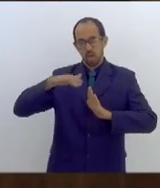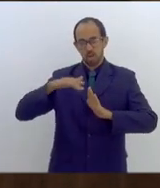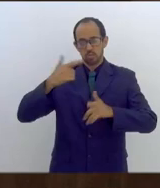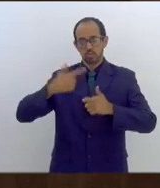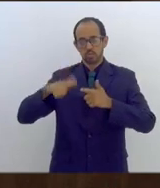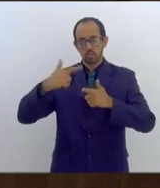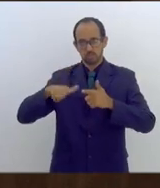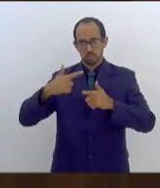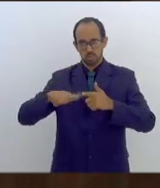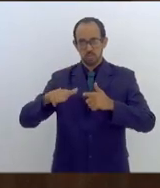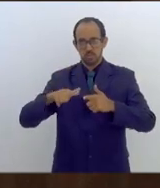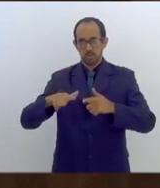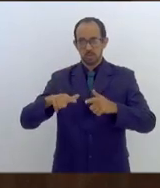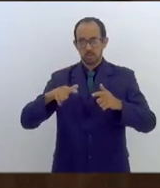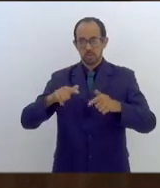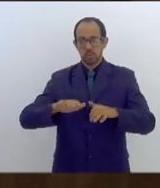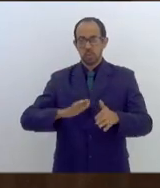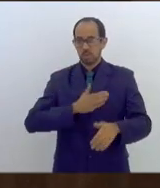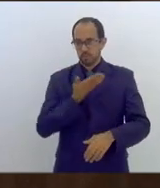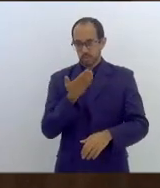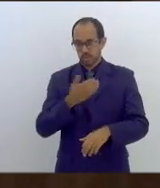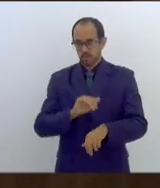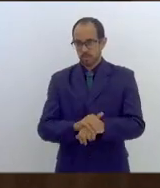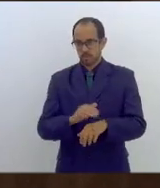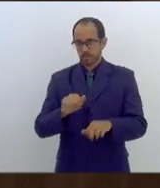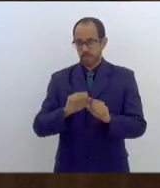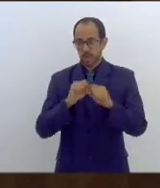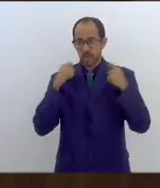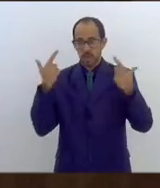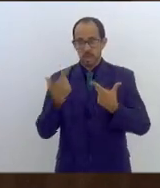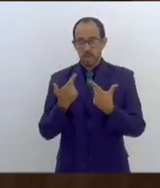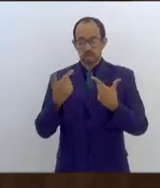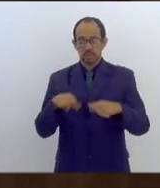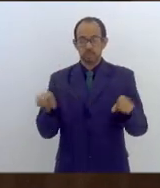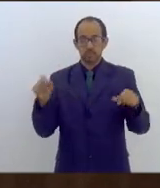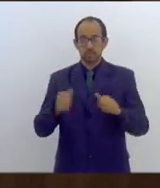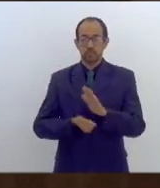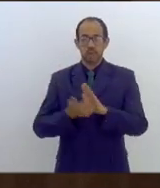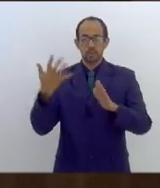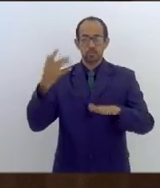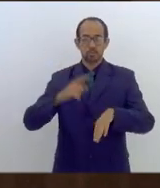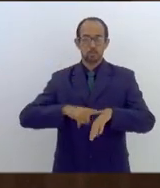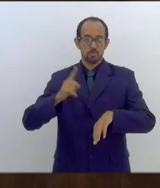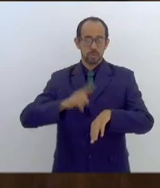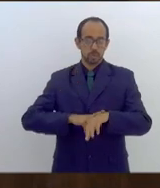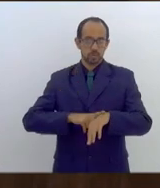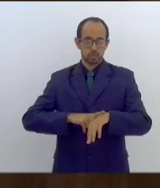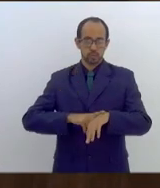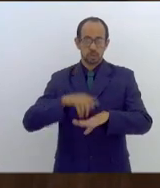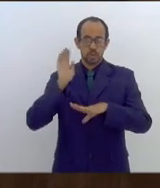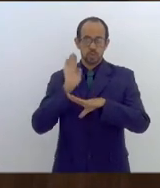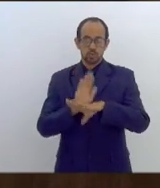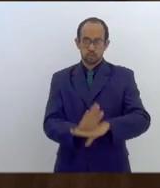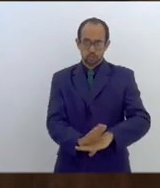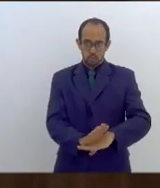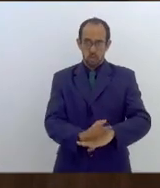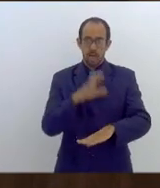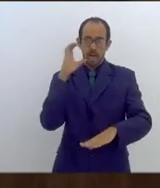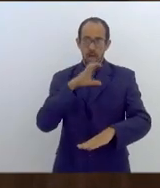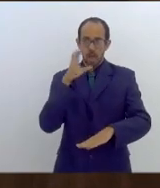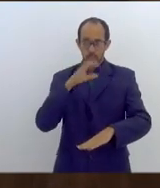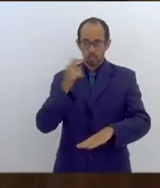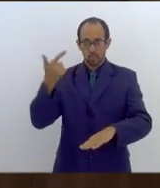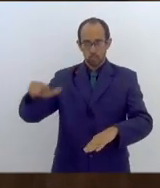situações desastrosas. A Assembleia Legislativa, em vários momentos, em várias oportunidades, socorreu com brevidade